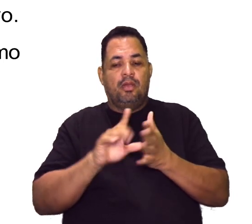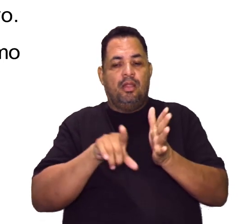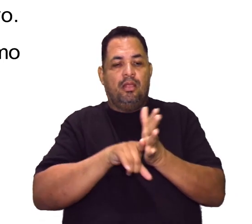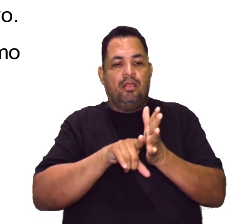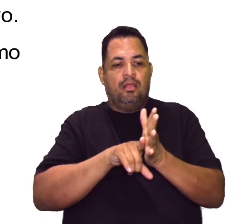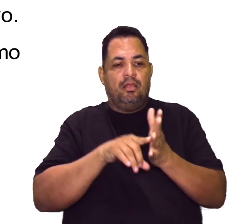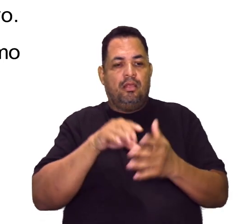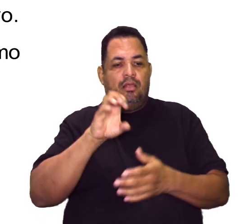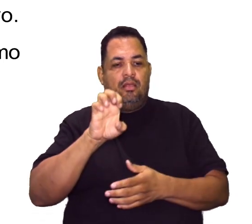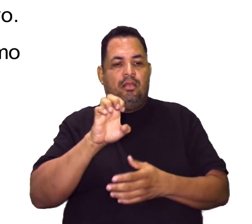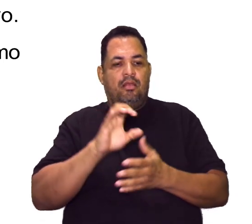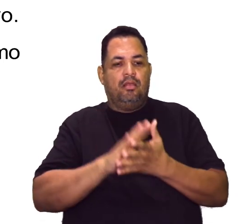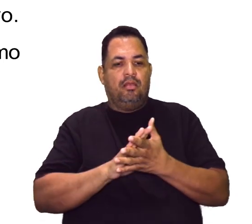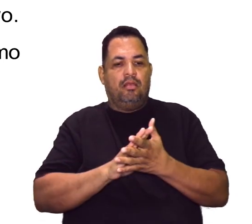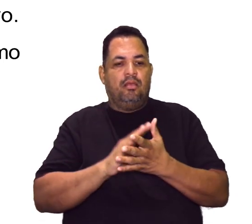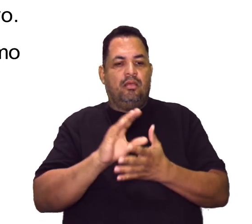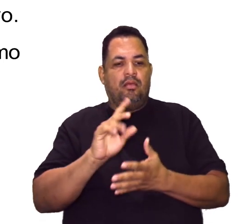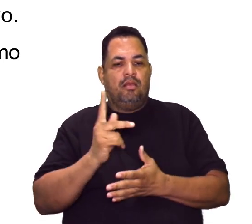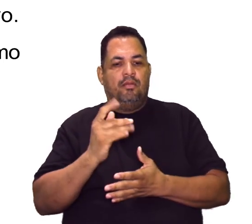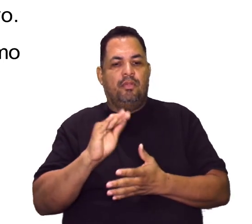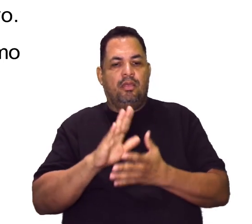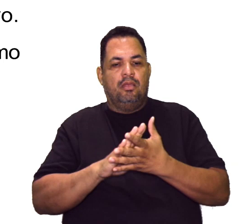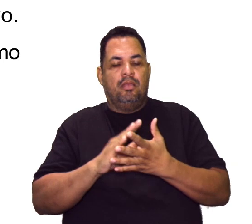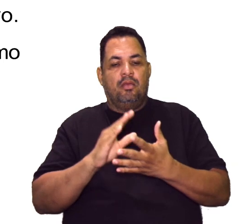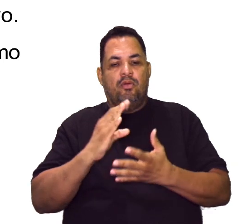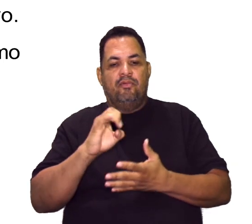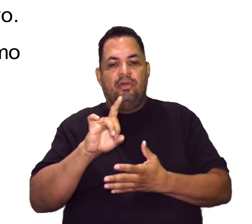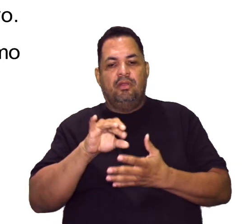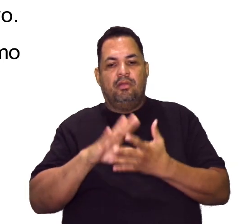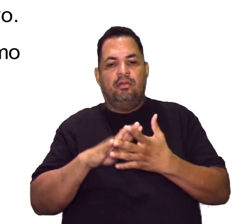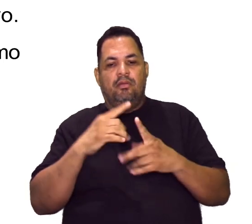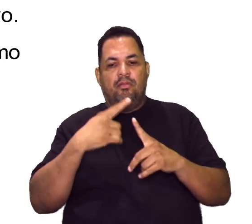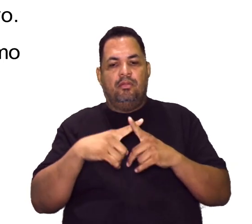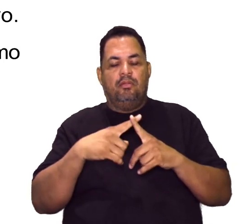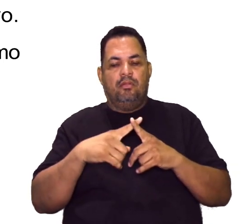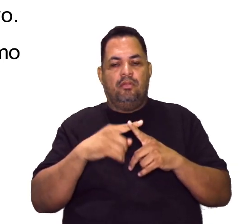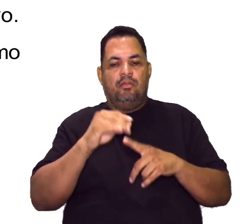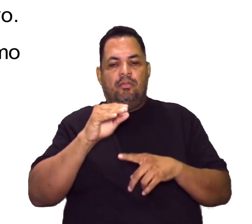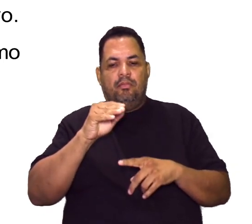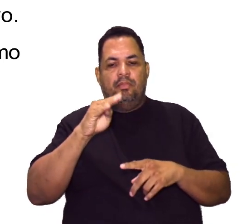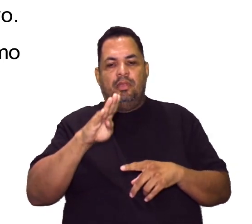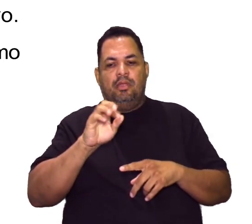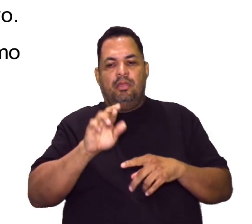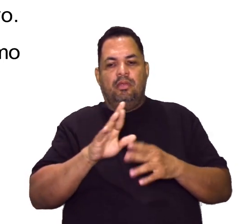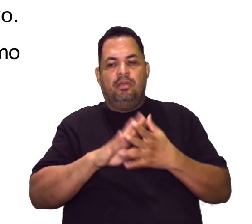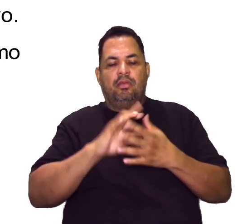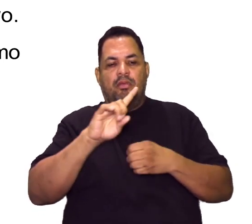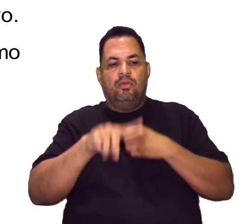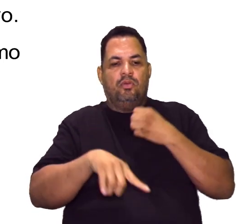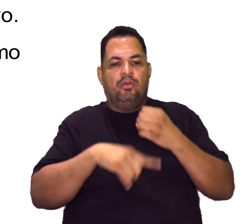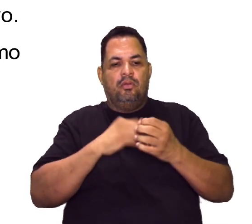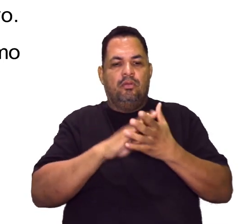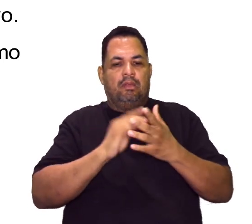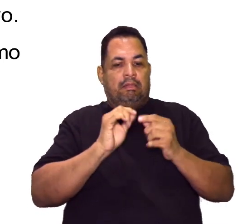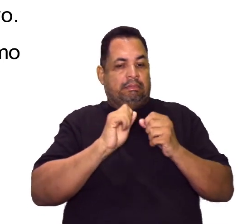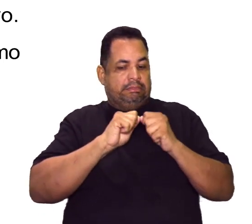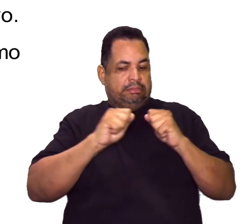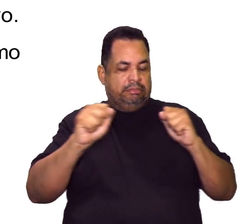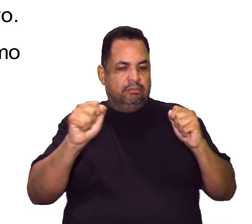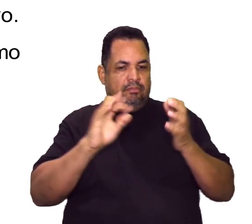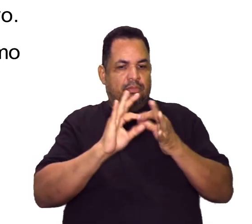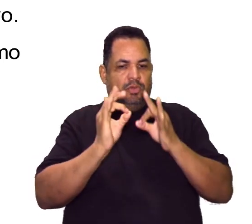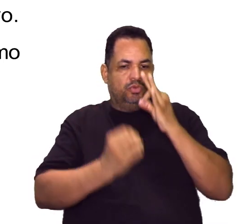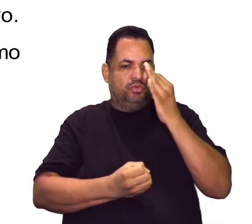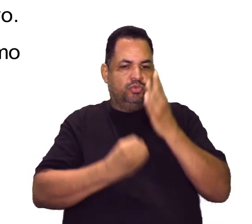Letra E, somente HBr é covalente, pois o bromo é um átomo muito grande